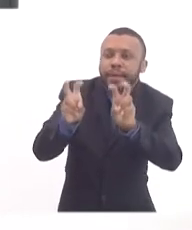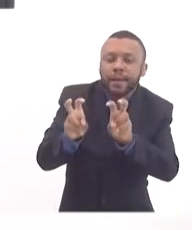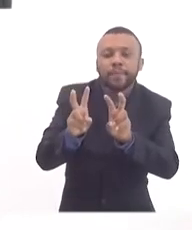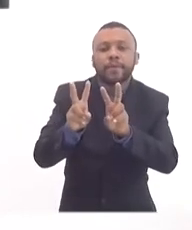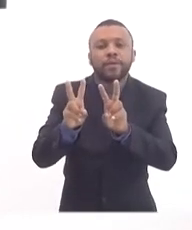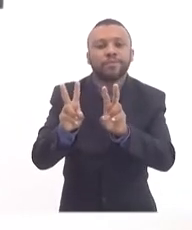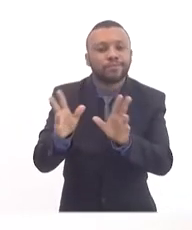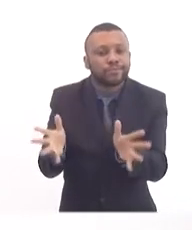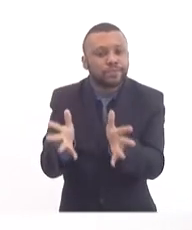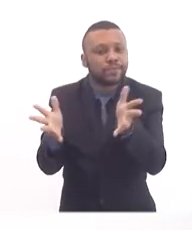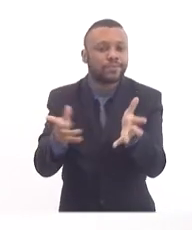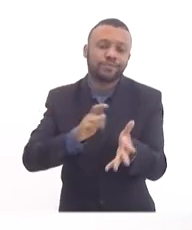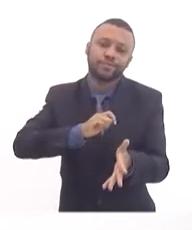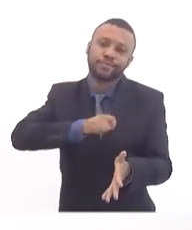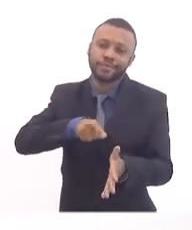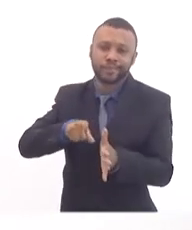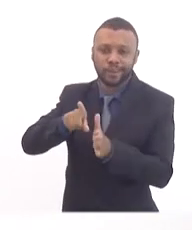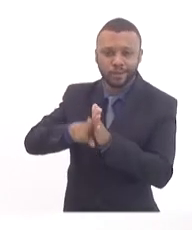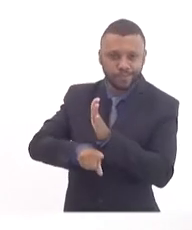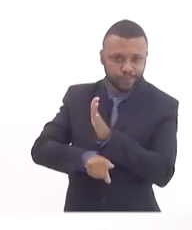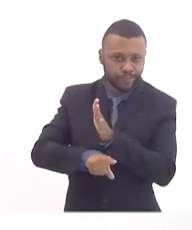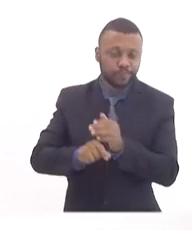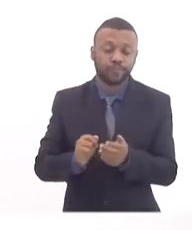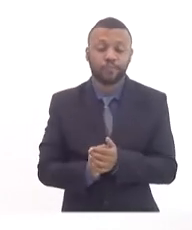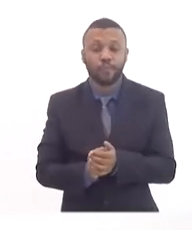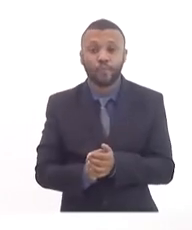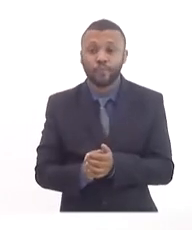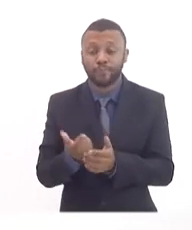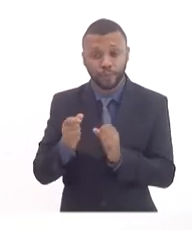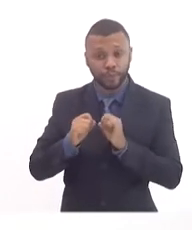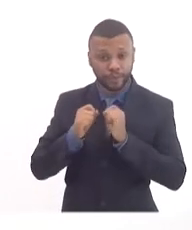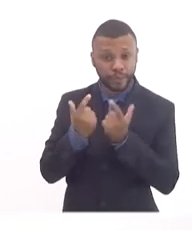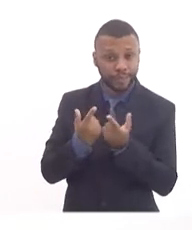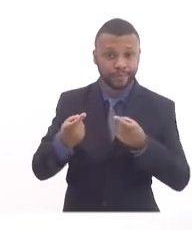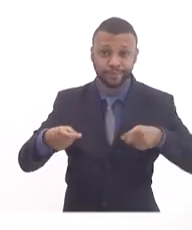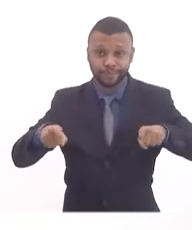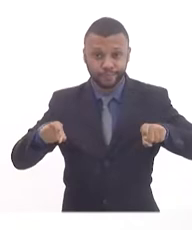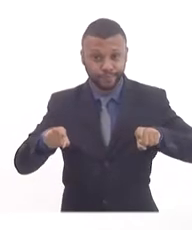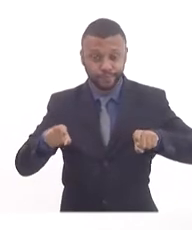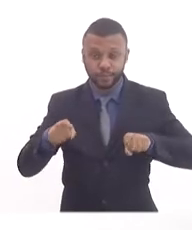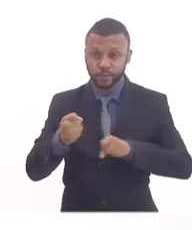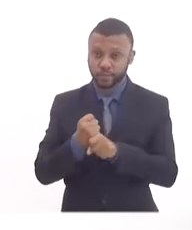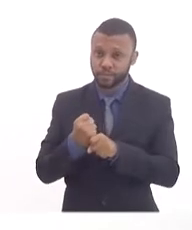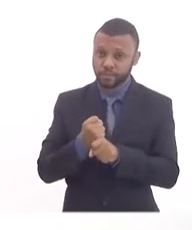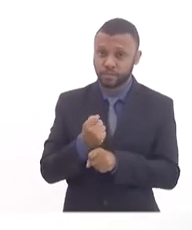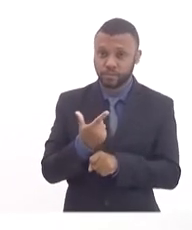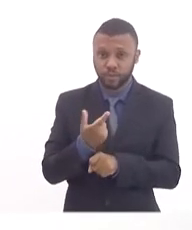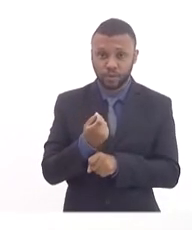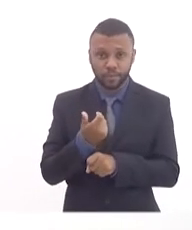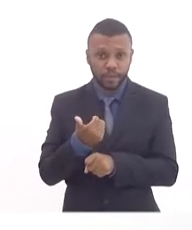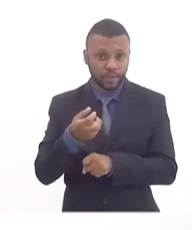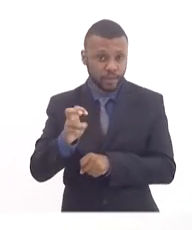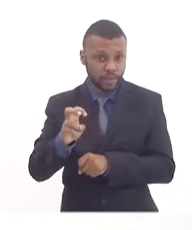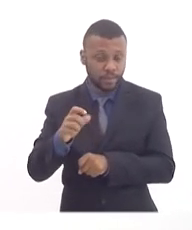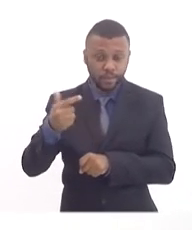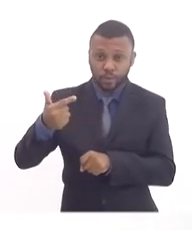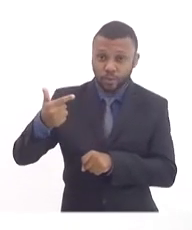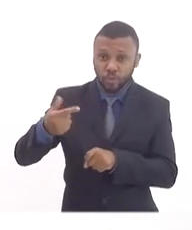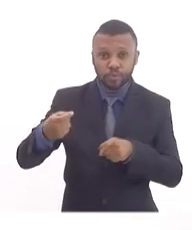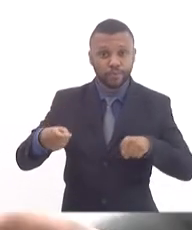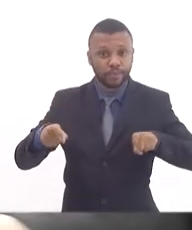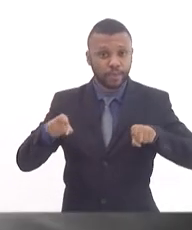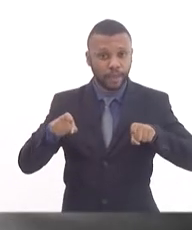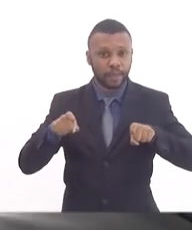incentivo fiscal eu tô nessa casa desde 2015 no meu segundo mandato e sempre assistir